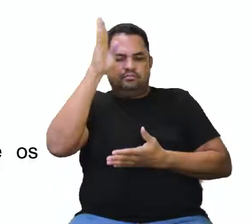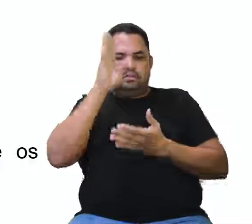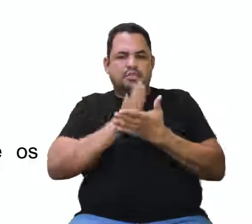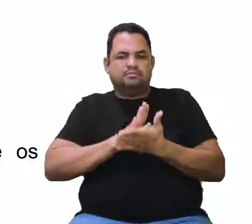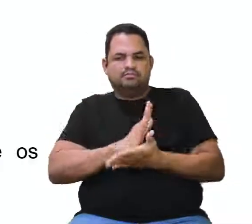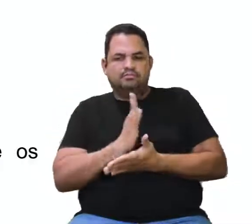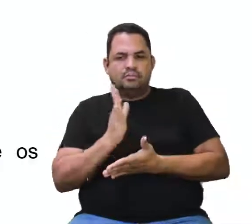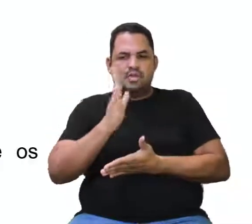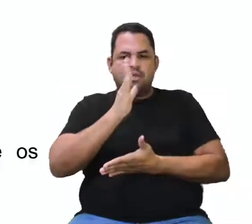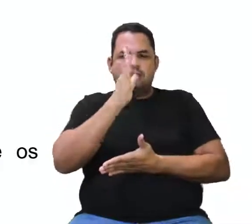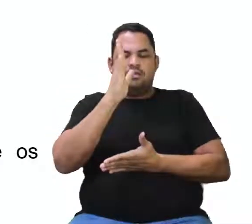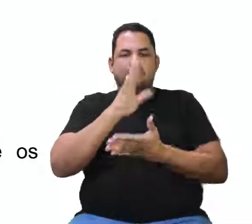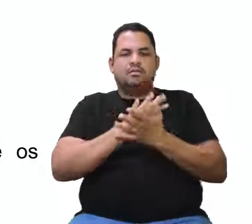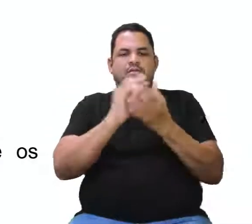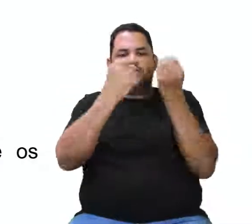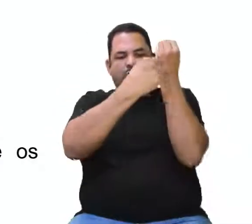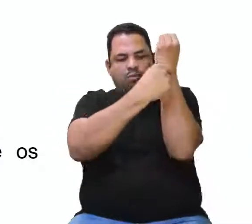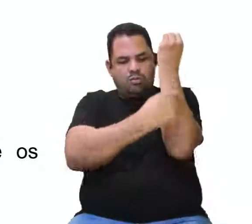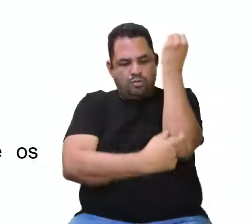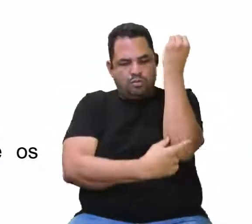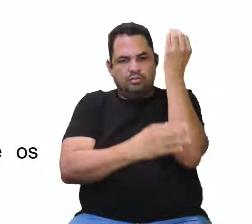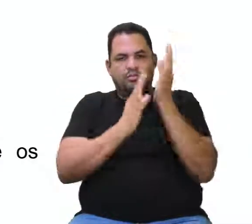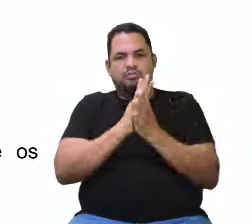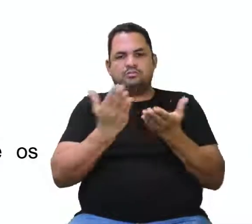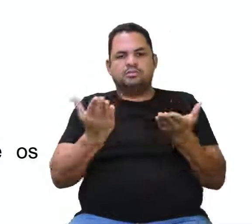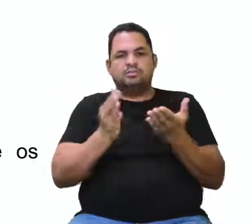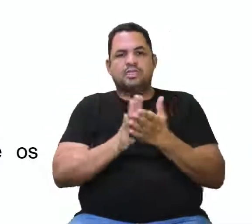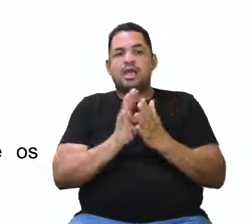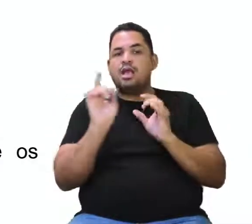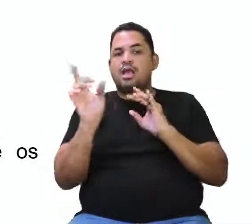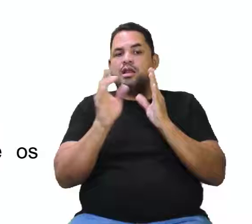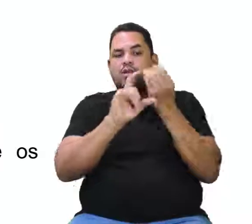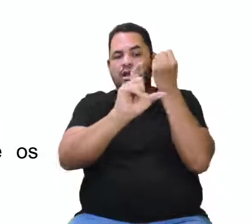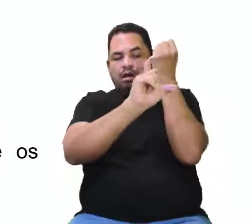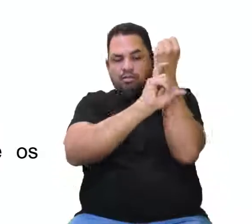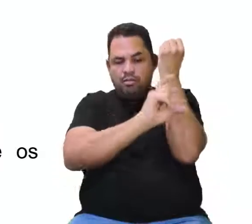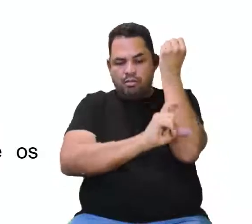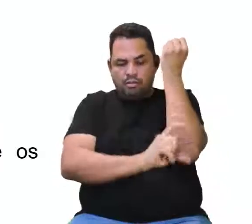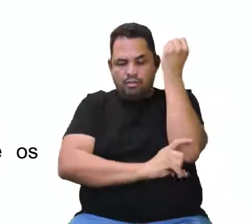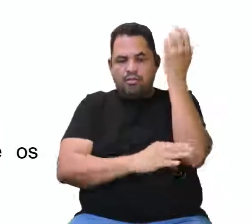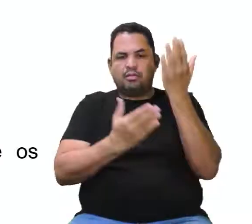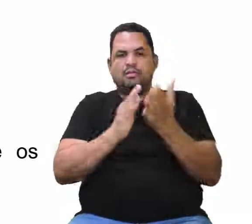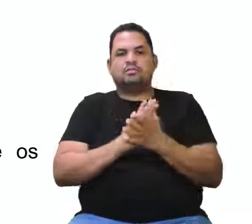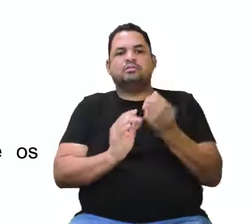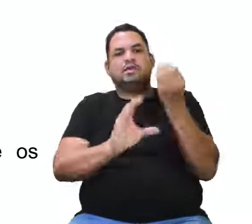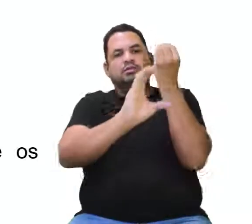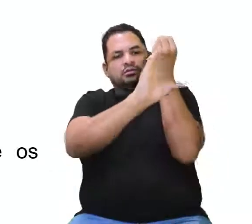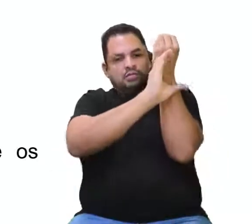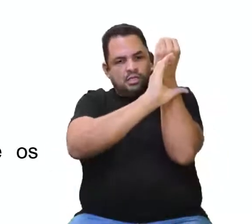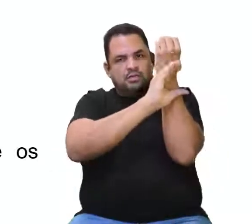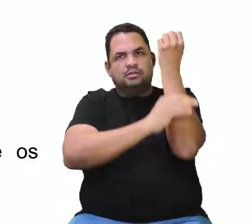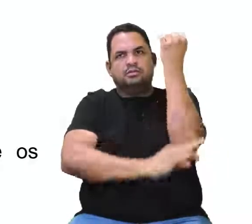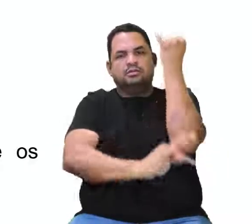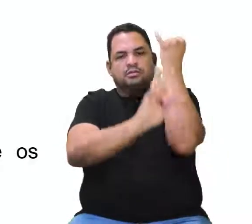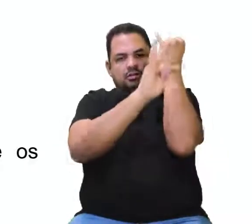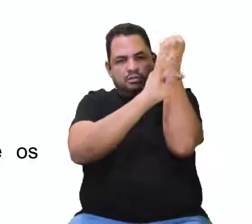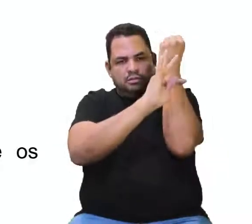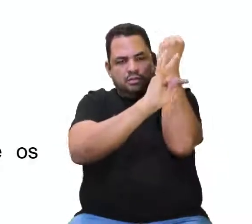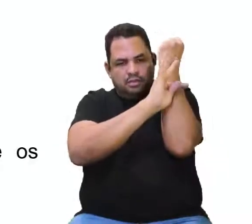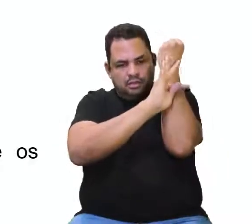desvios posturais, vai estar associada a uma determinada região. Então a gente tem cervical,